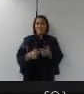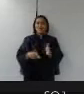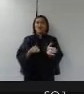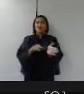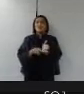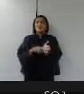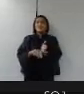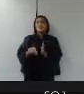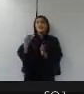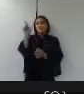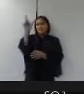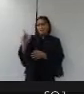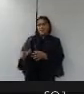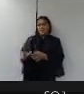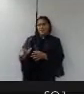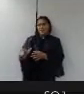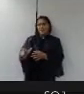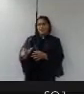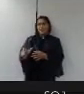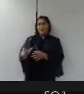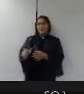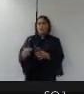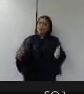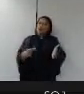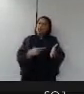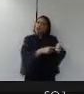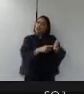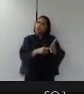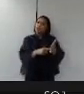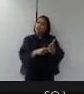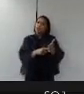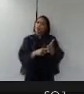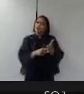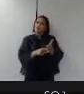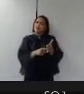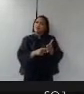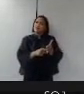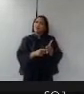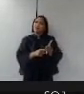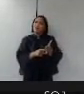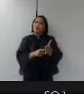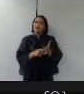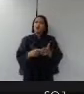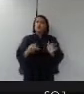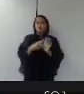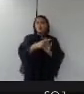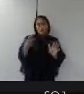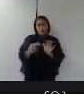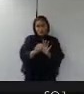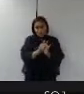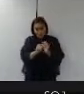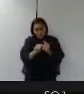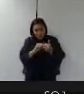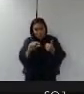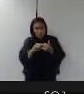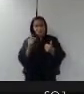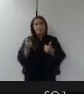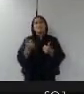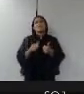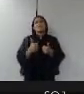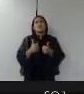afastamento do cargo é uma é imperiosa pois representa a perda do poder de obstrução das investigações